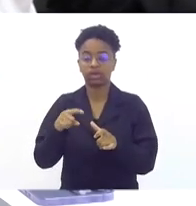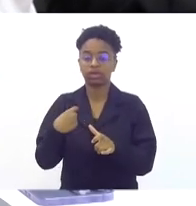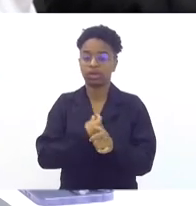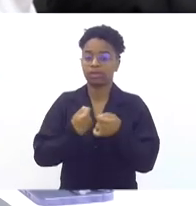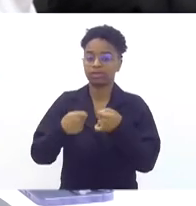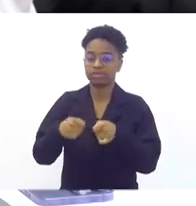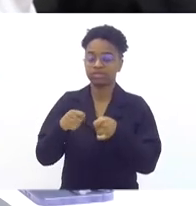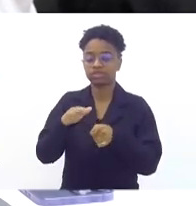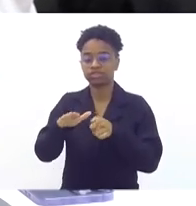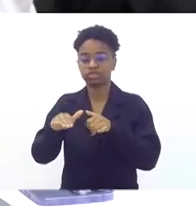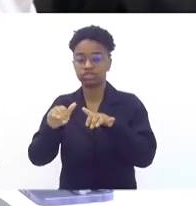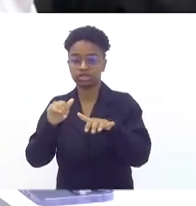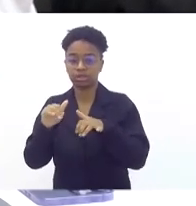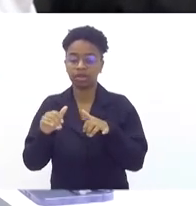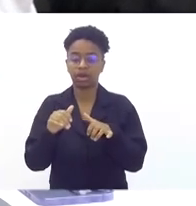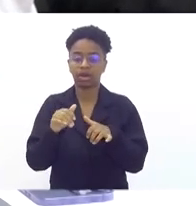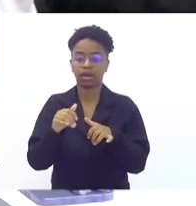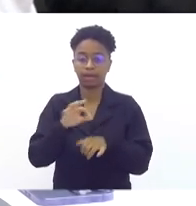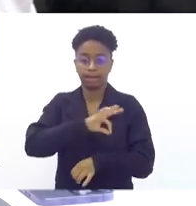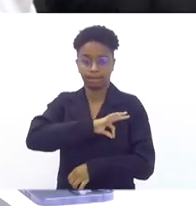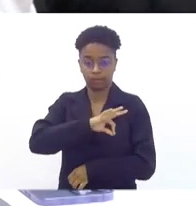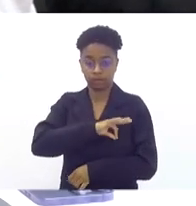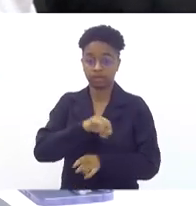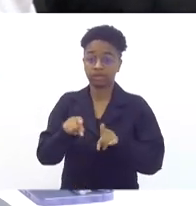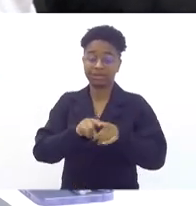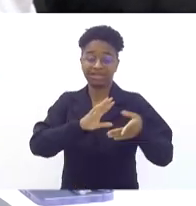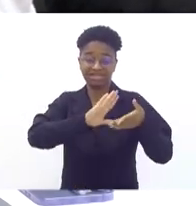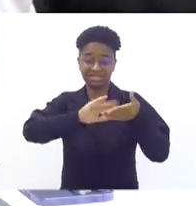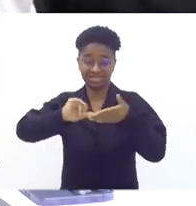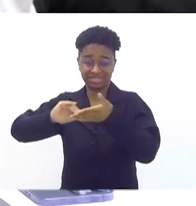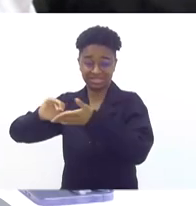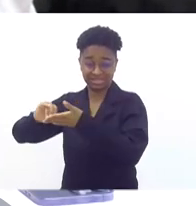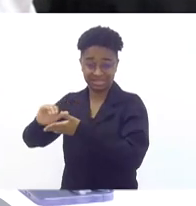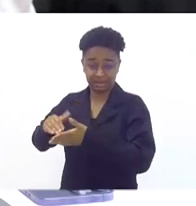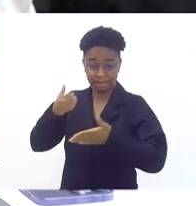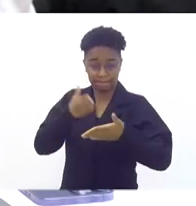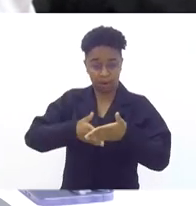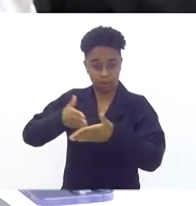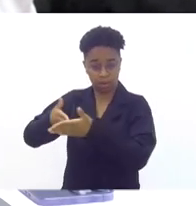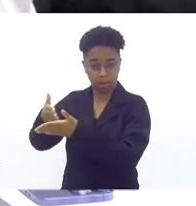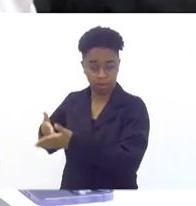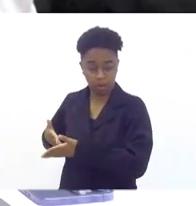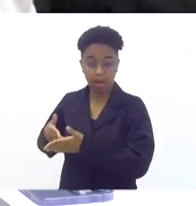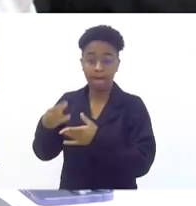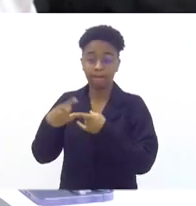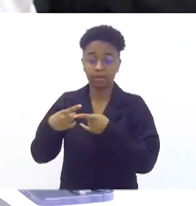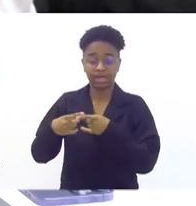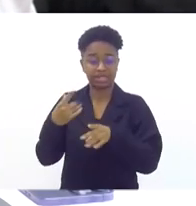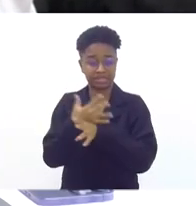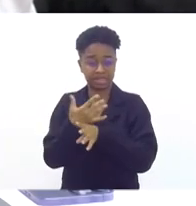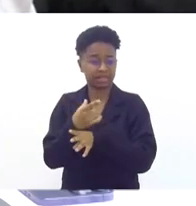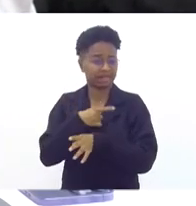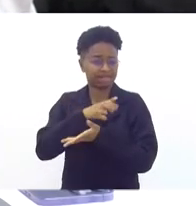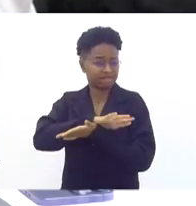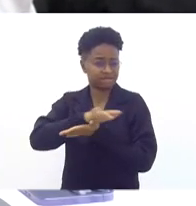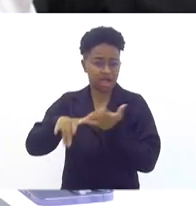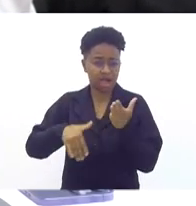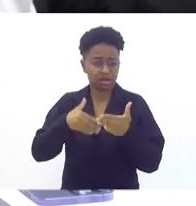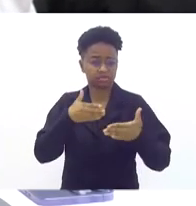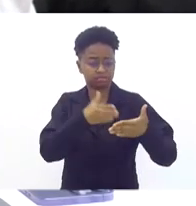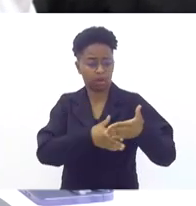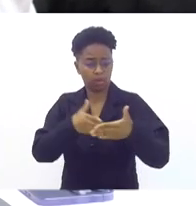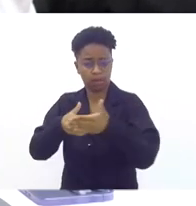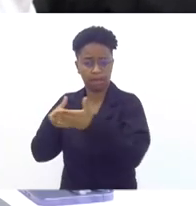remover os obstáculos além das barricadas que hoje a cidade de Itaboraí é cercado de barricada então eu já